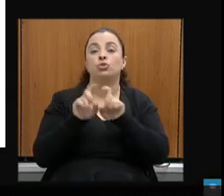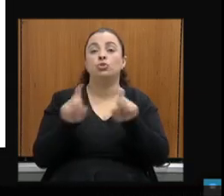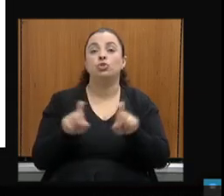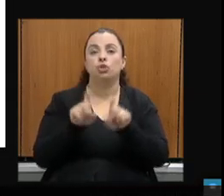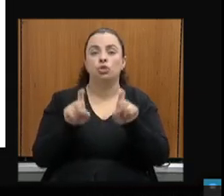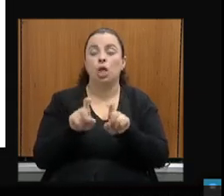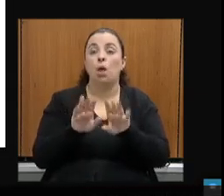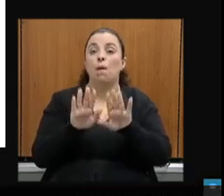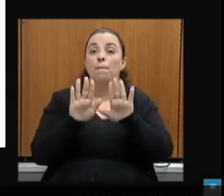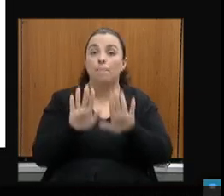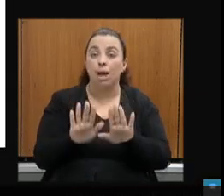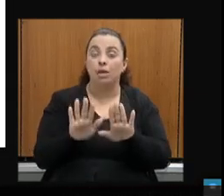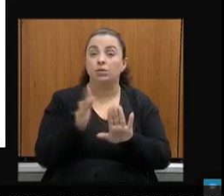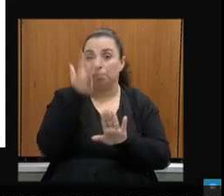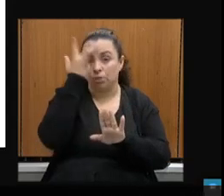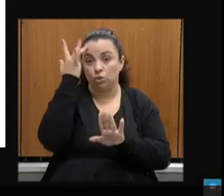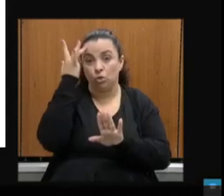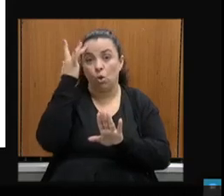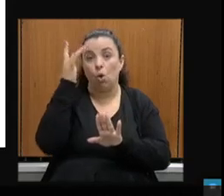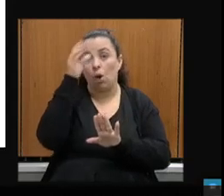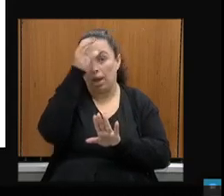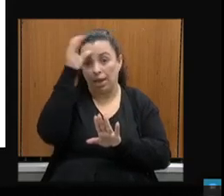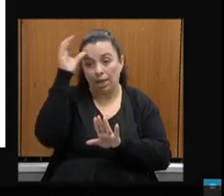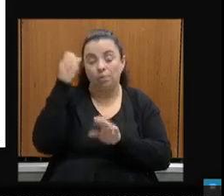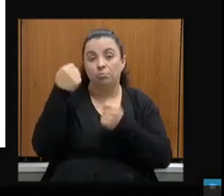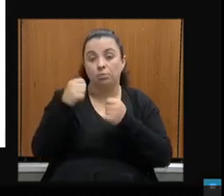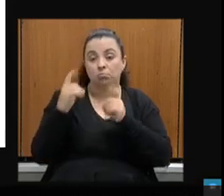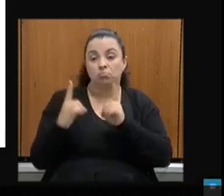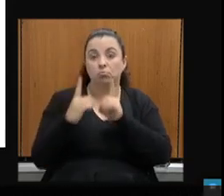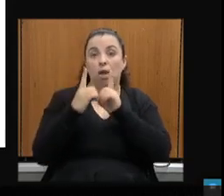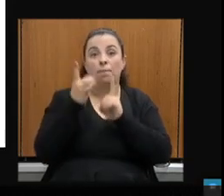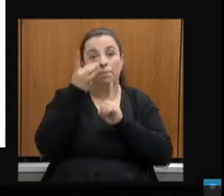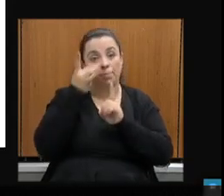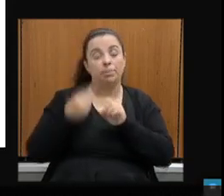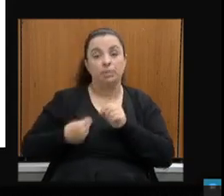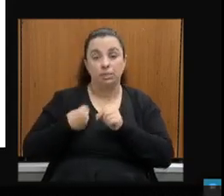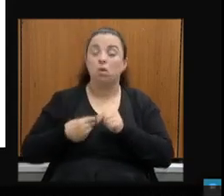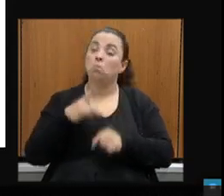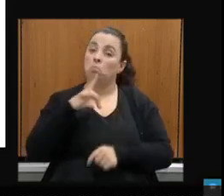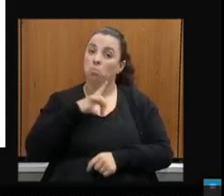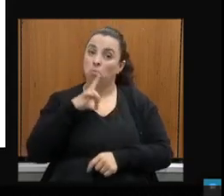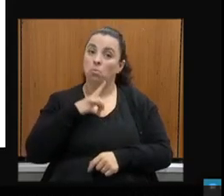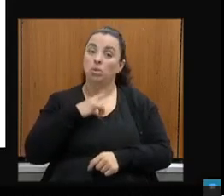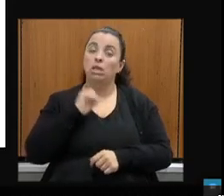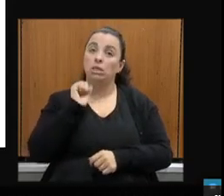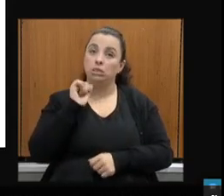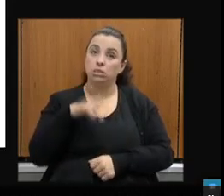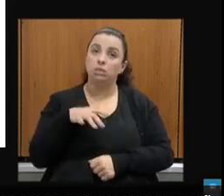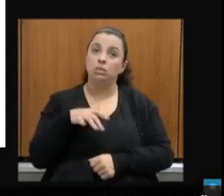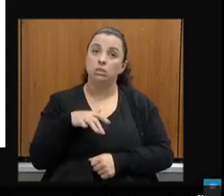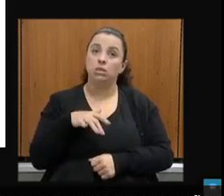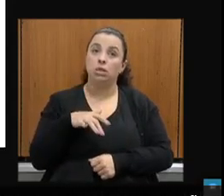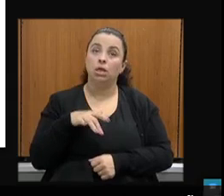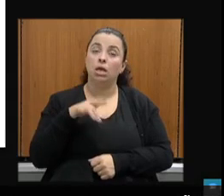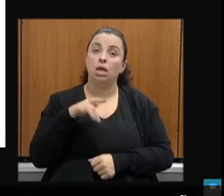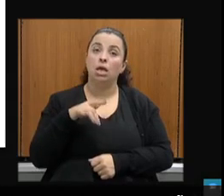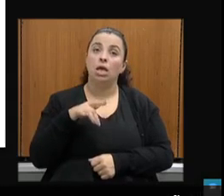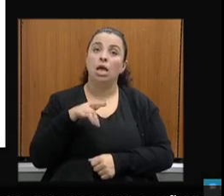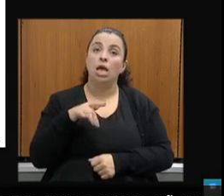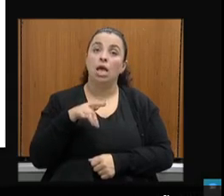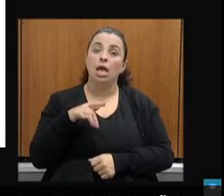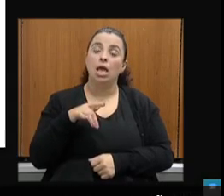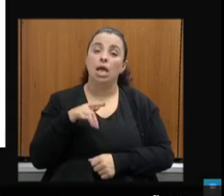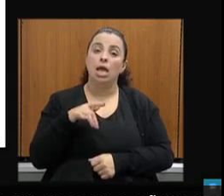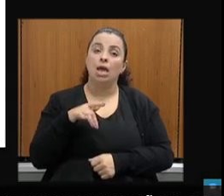cliente que precisa de um atendimento presencial especial ele tem né e Sem dúvida nenhuma esse cliente